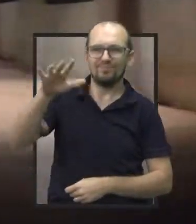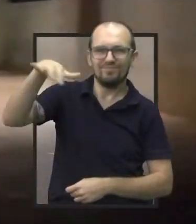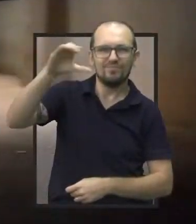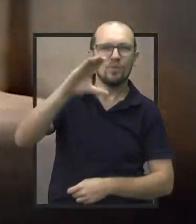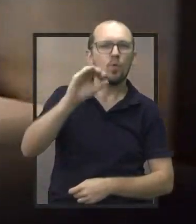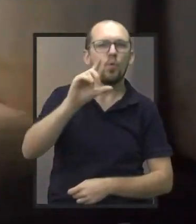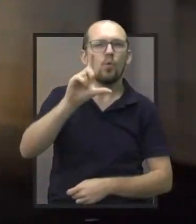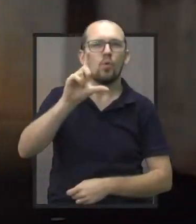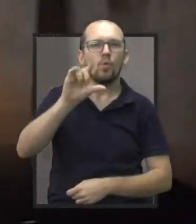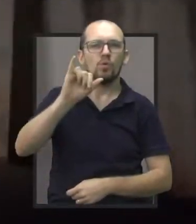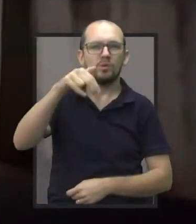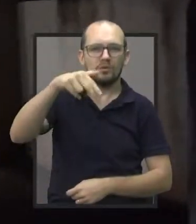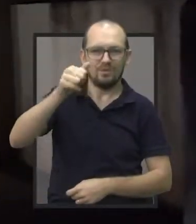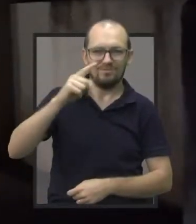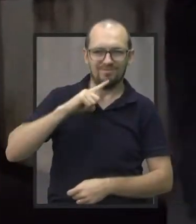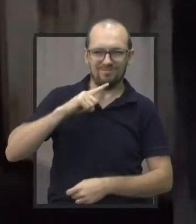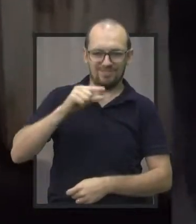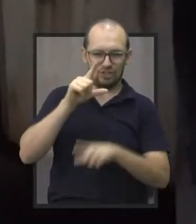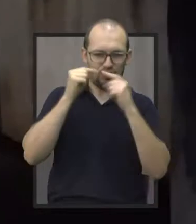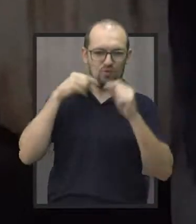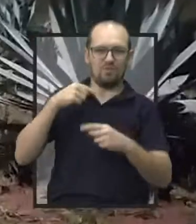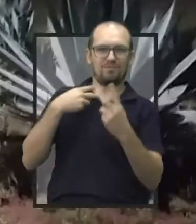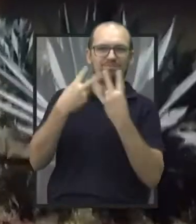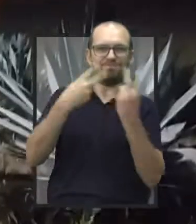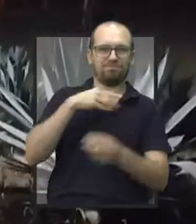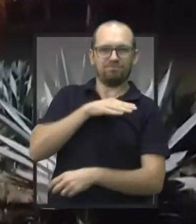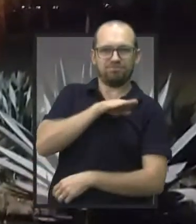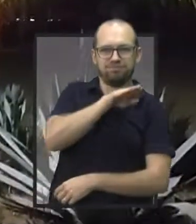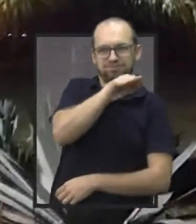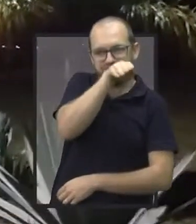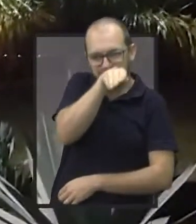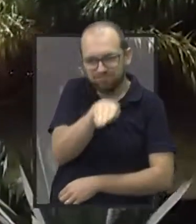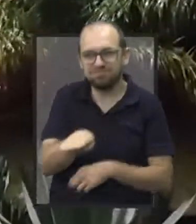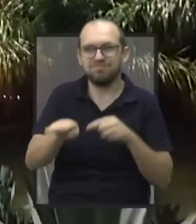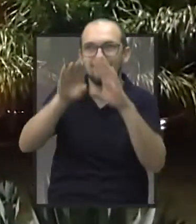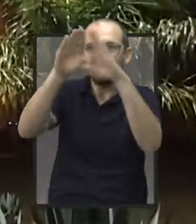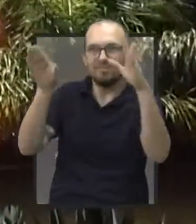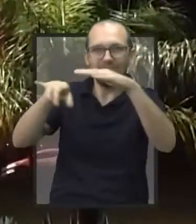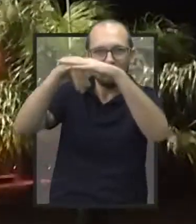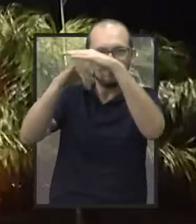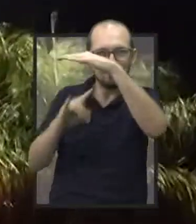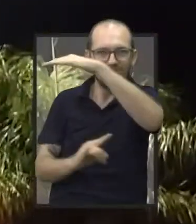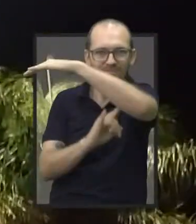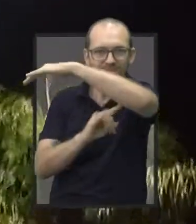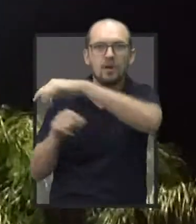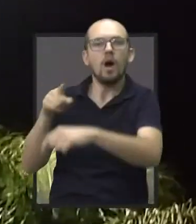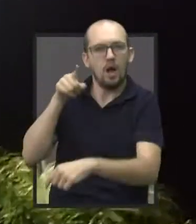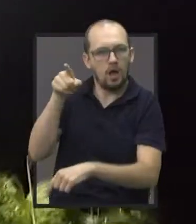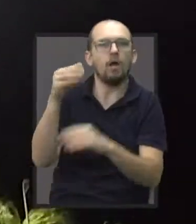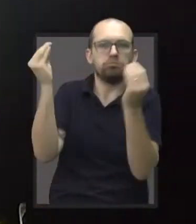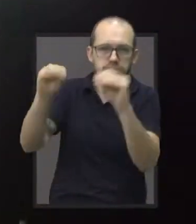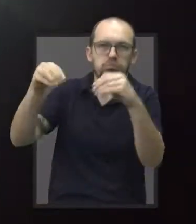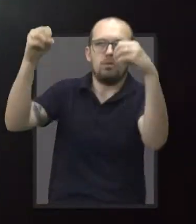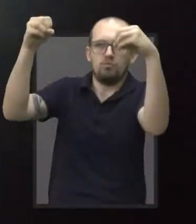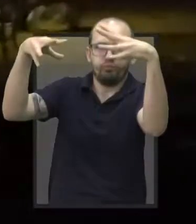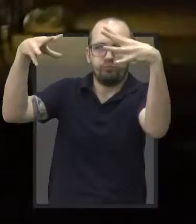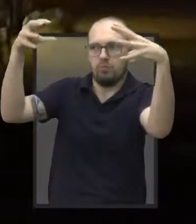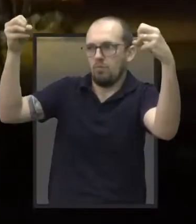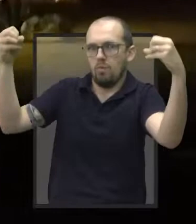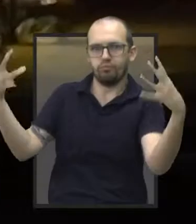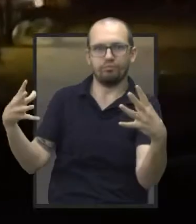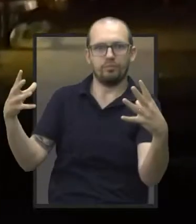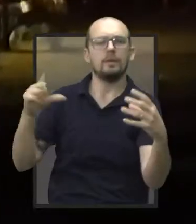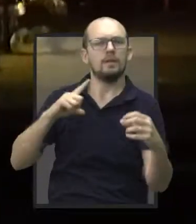naquele primeiro viaduto entrando e jaú foi feita a iluminação inclusive até nas laterais deles eles